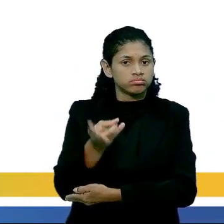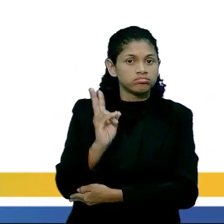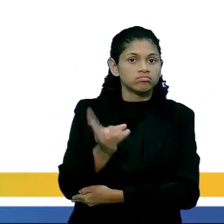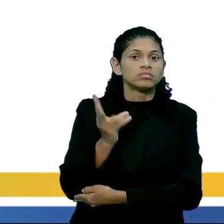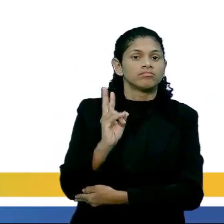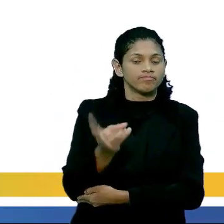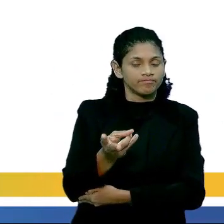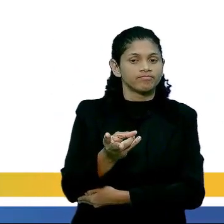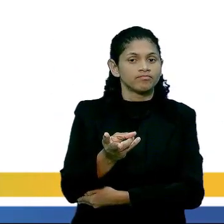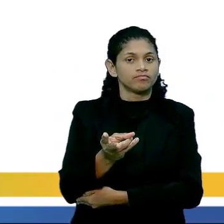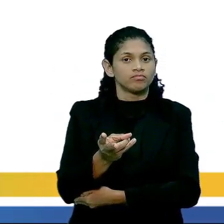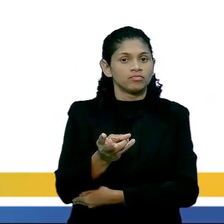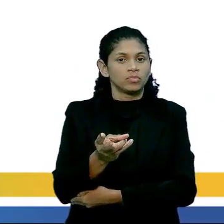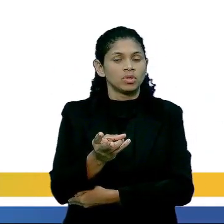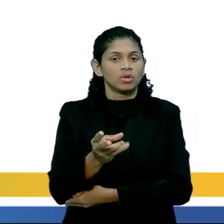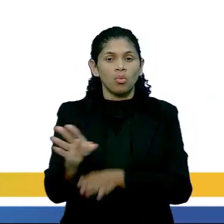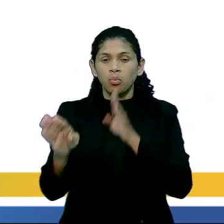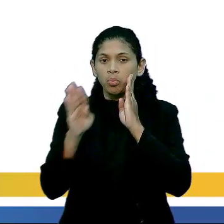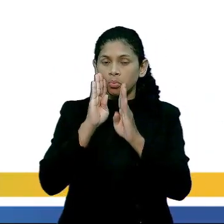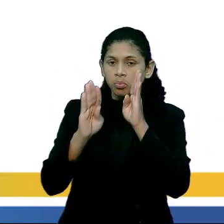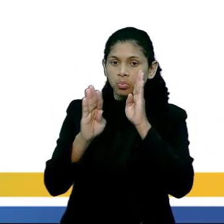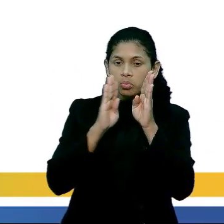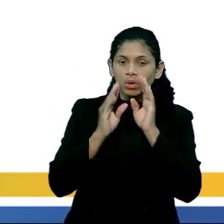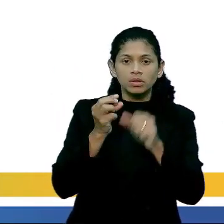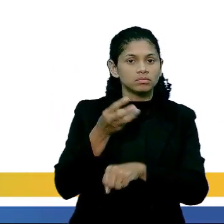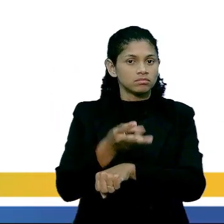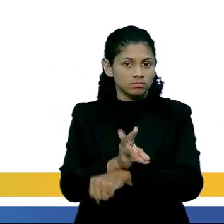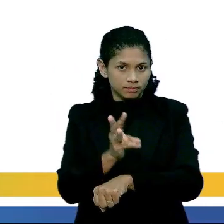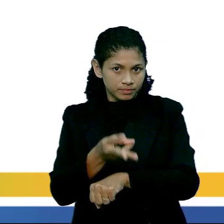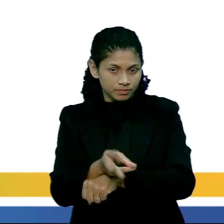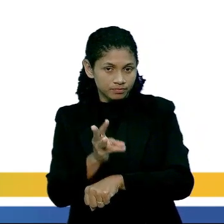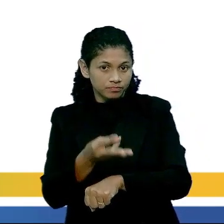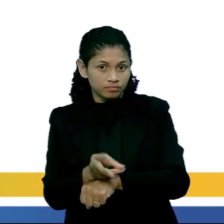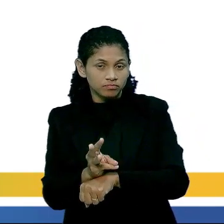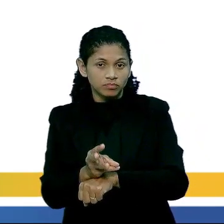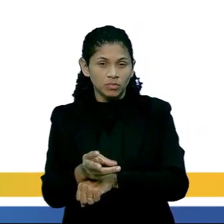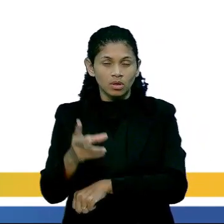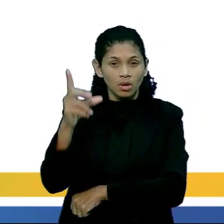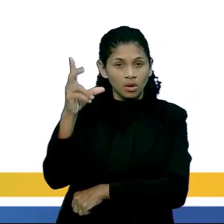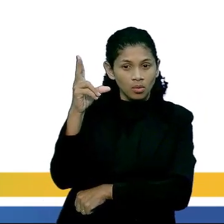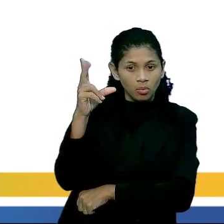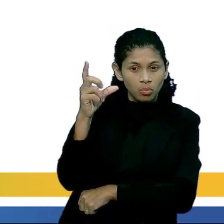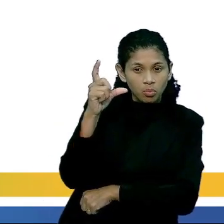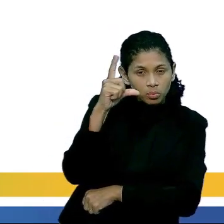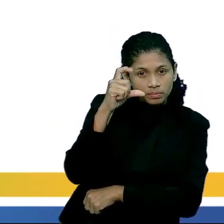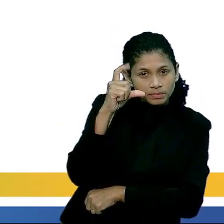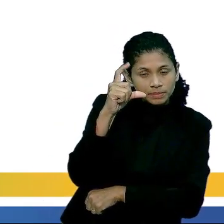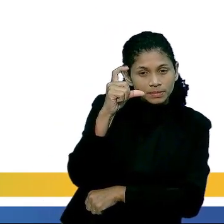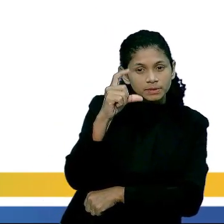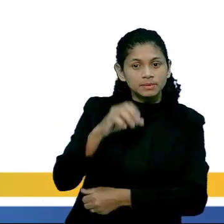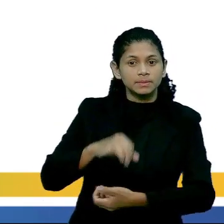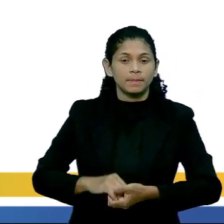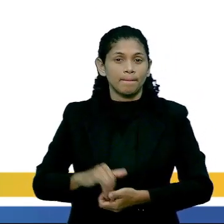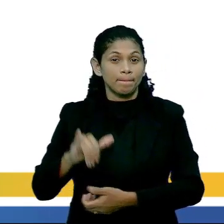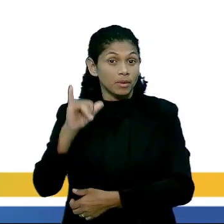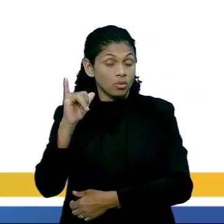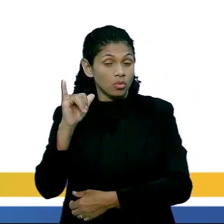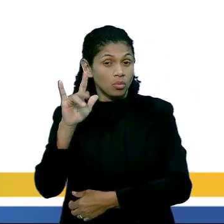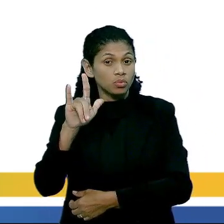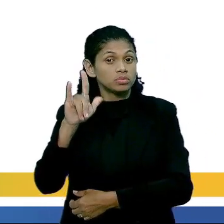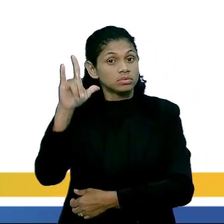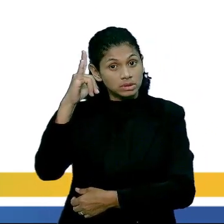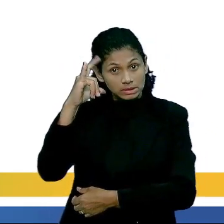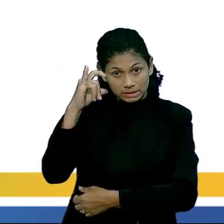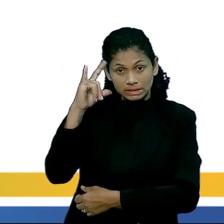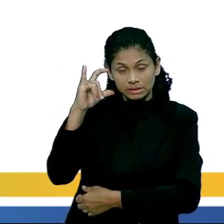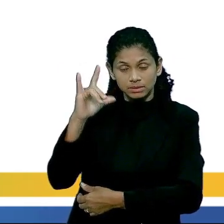o Facebook WhatsApp o Instagram o e-mail né então são ferramentas